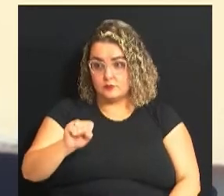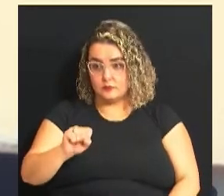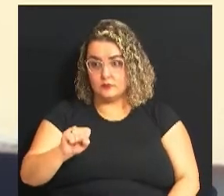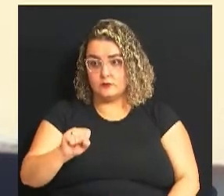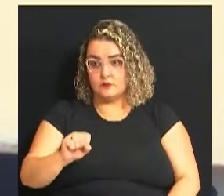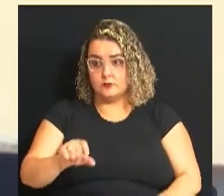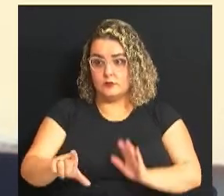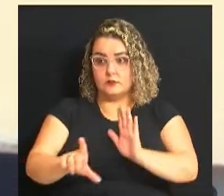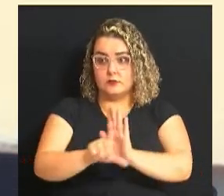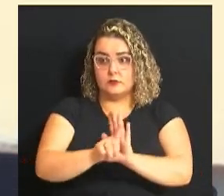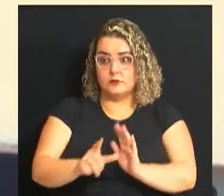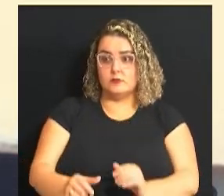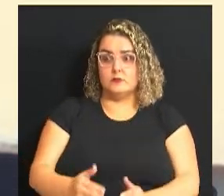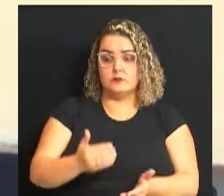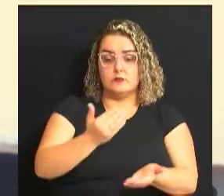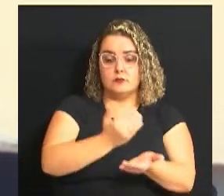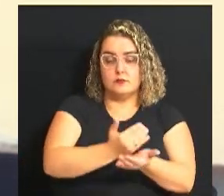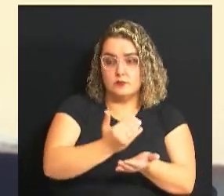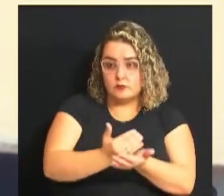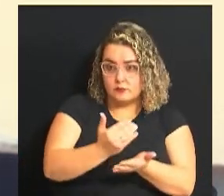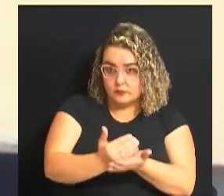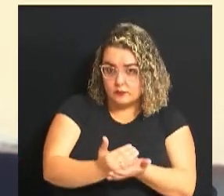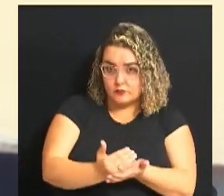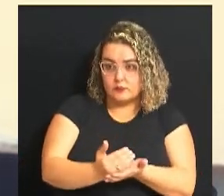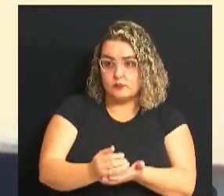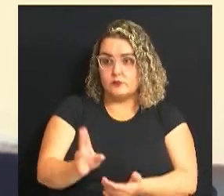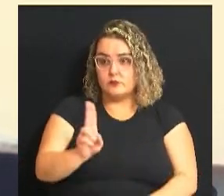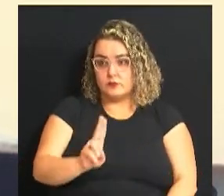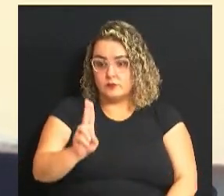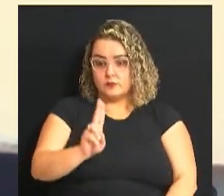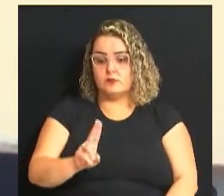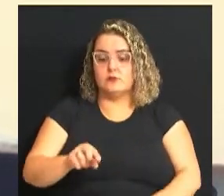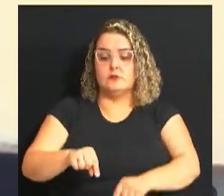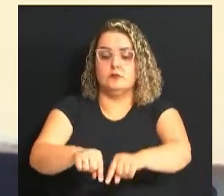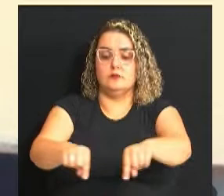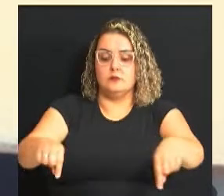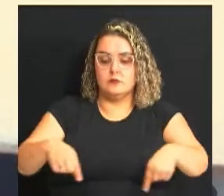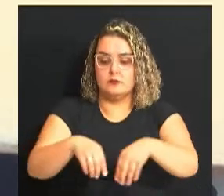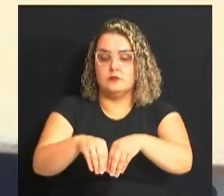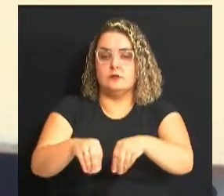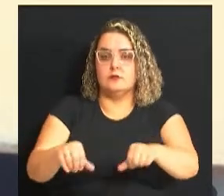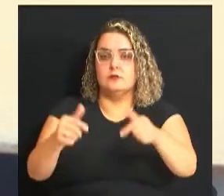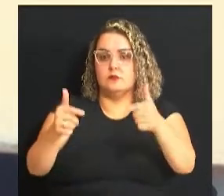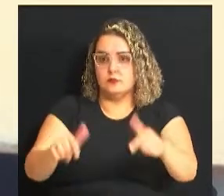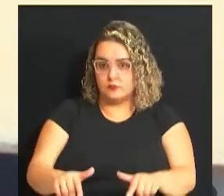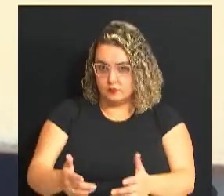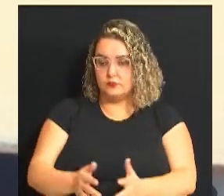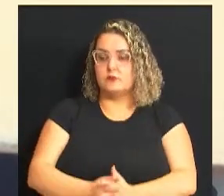de Parcelamento, Ocupação e Uso do Solo. Tá?